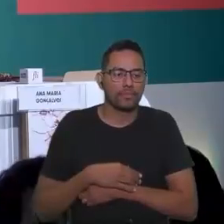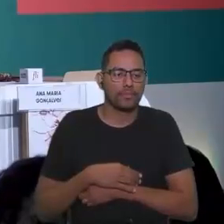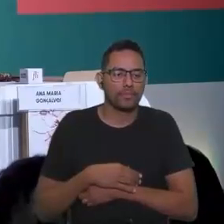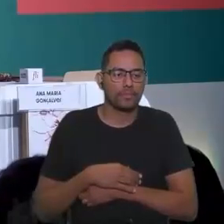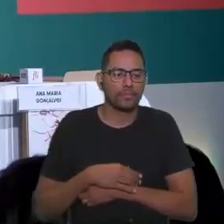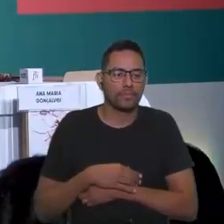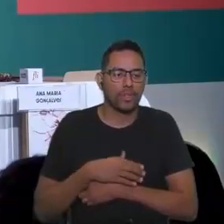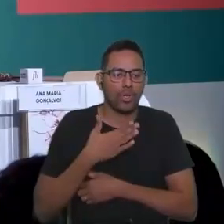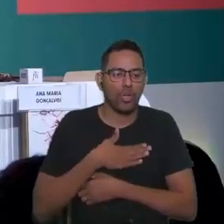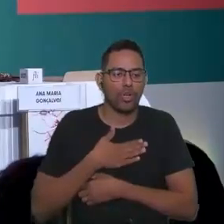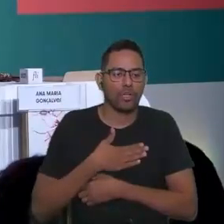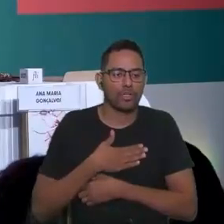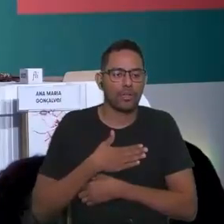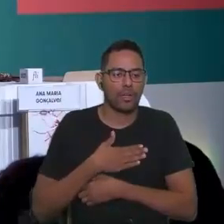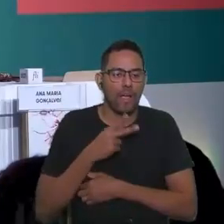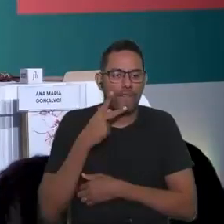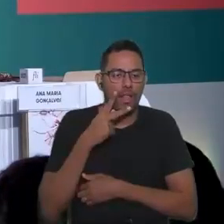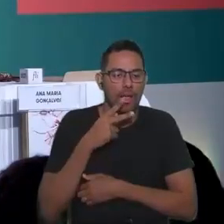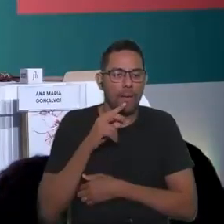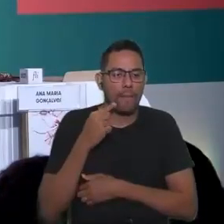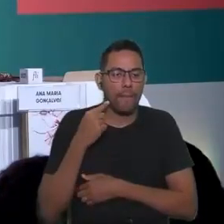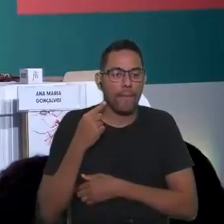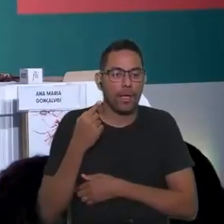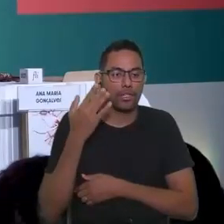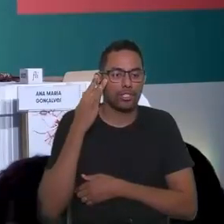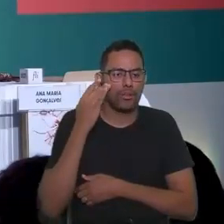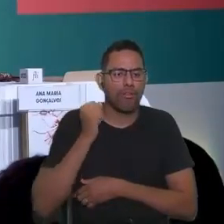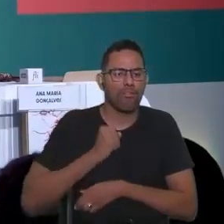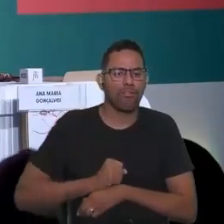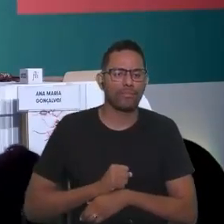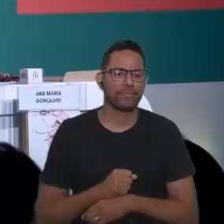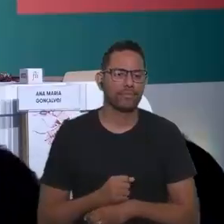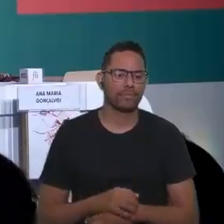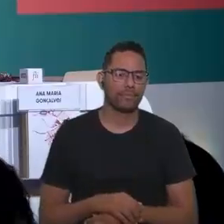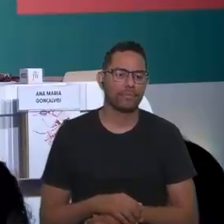estava gostando do que eles estavam falando, mas já estava achando um saco.